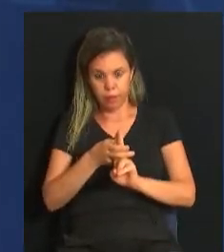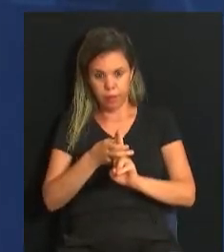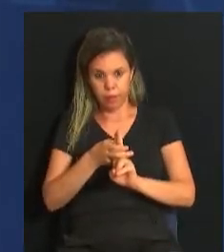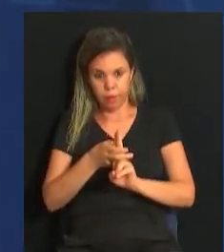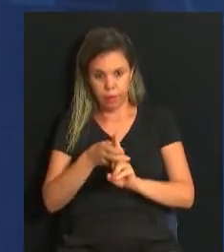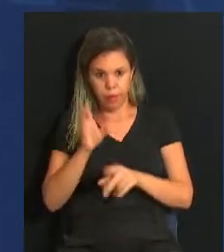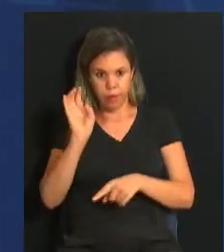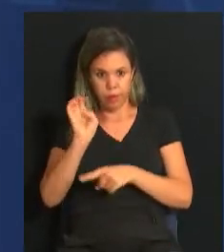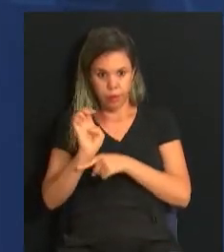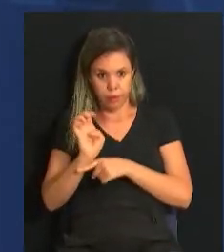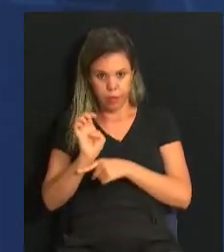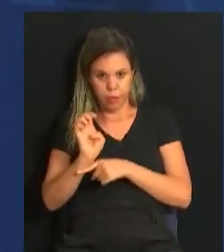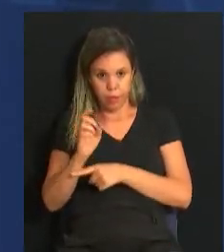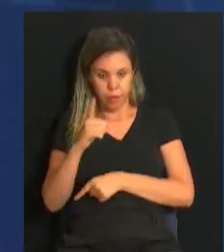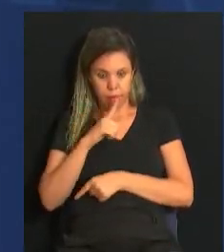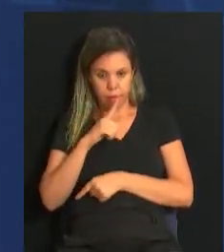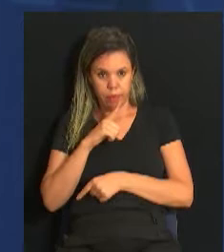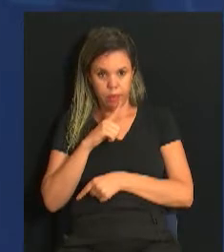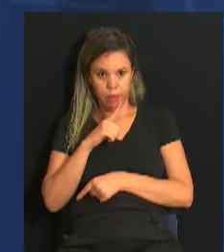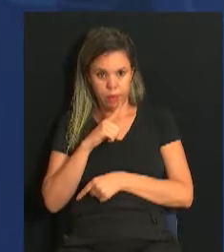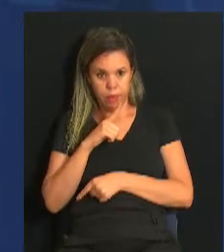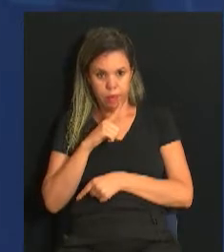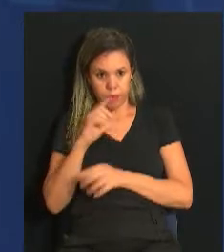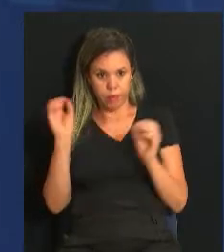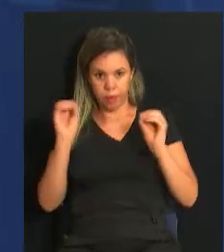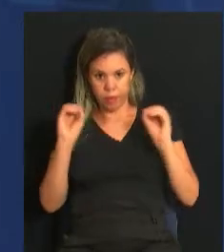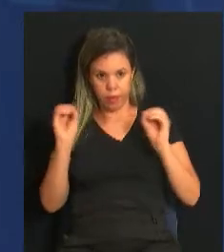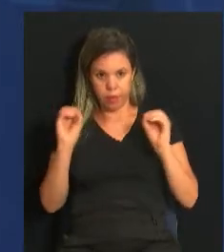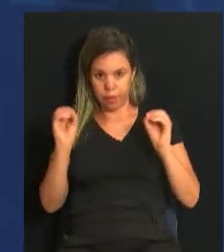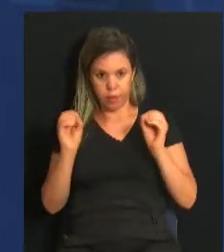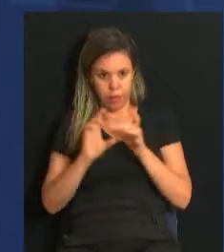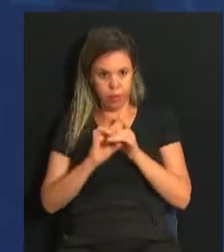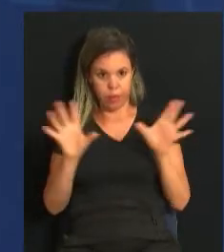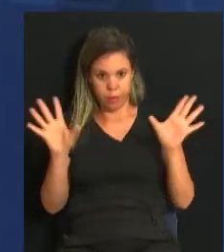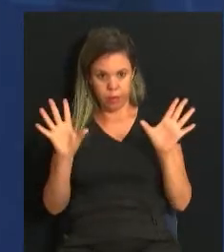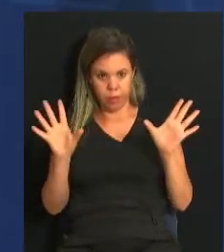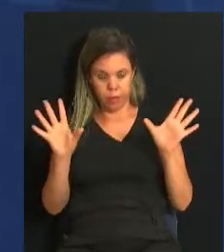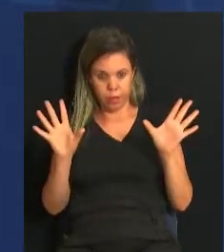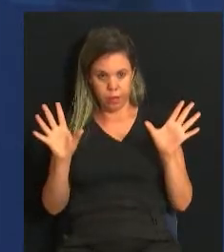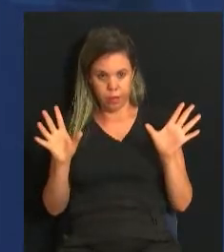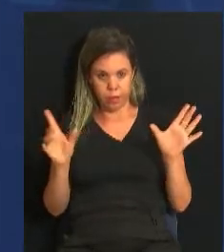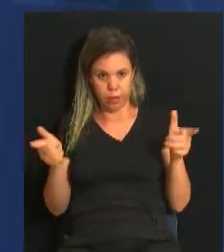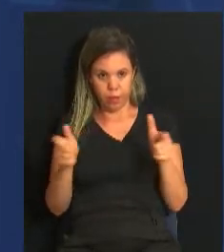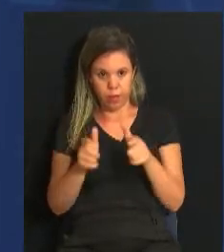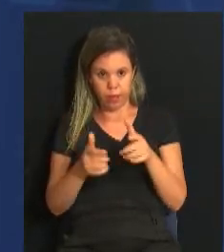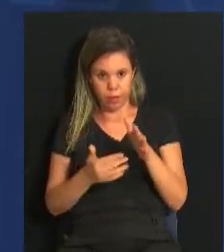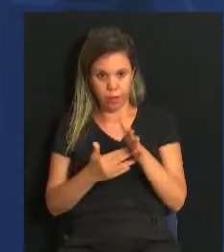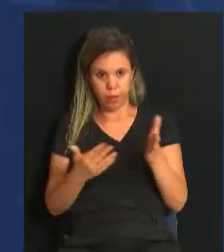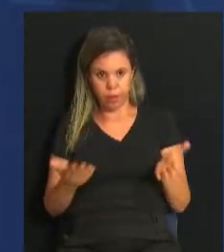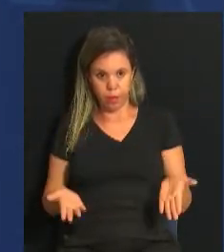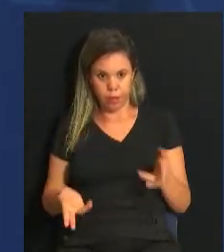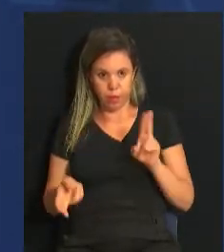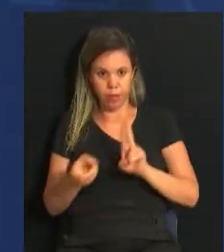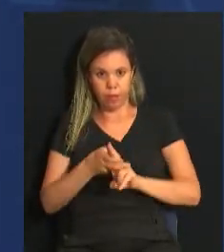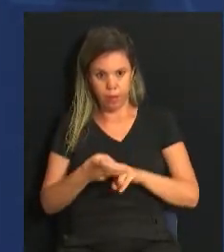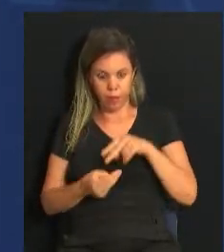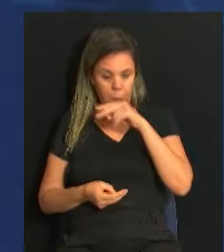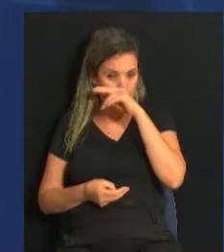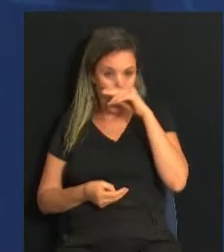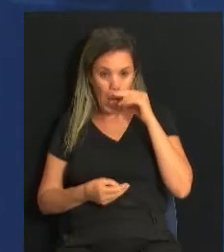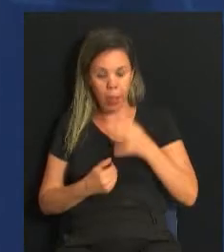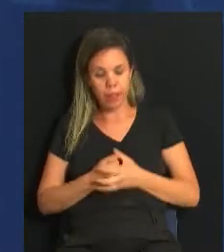Estadual nós temos nenhum leitor livre Então ocupação carga máxima no SUS